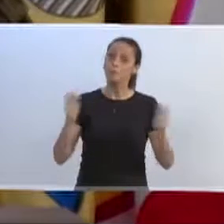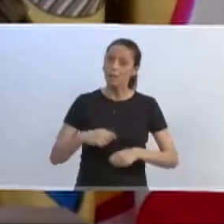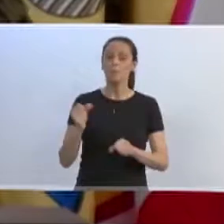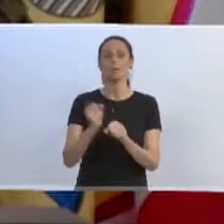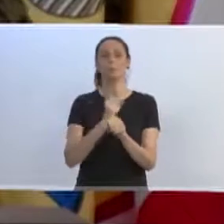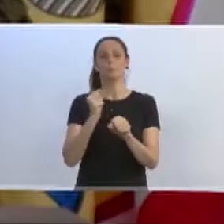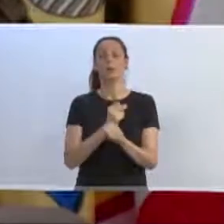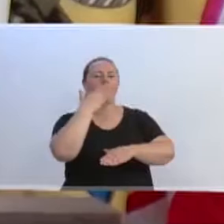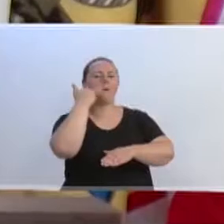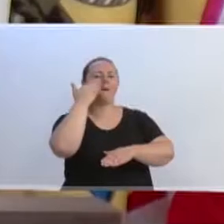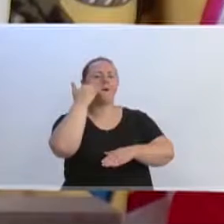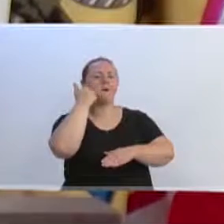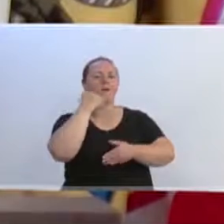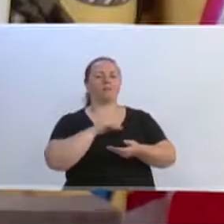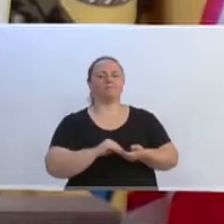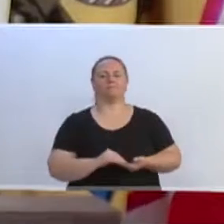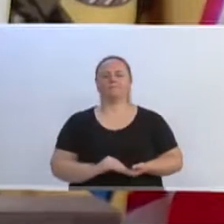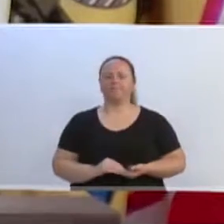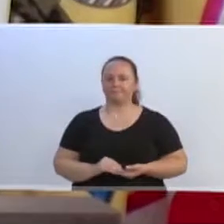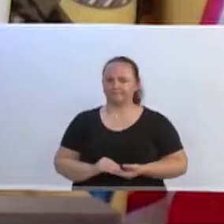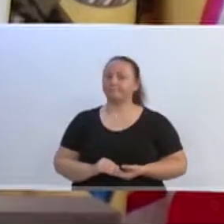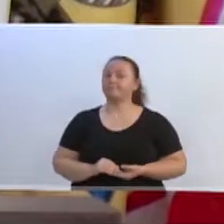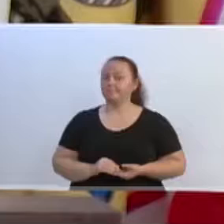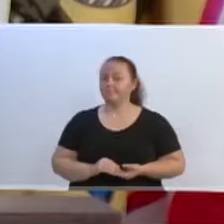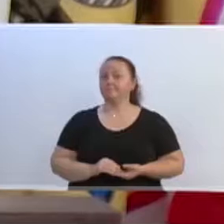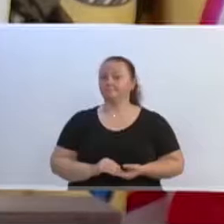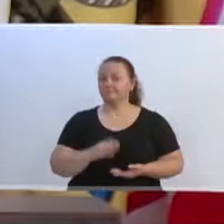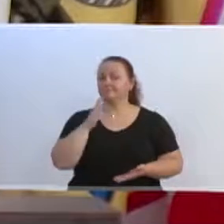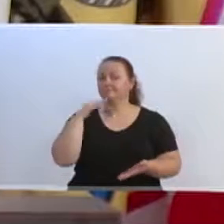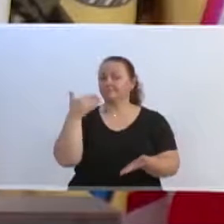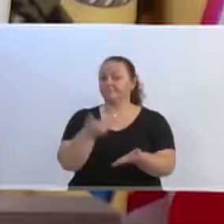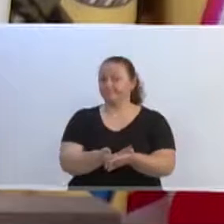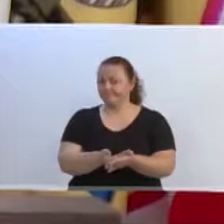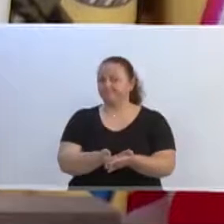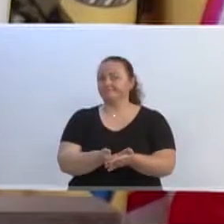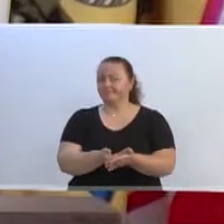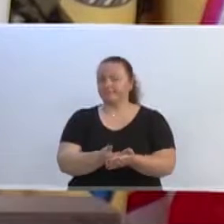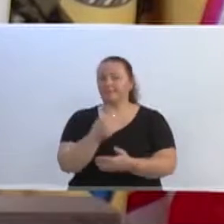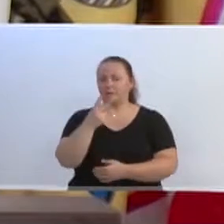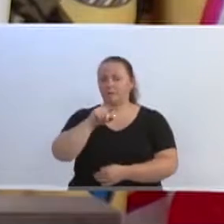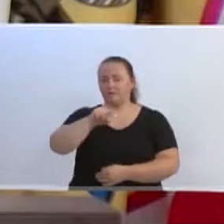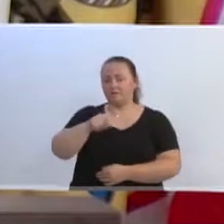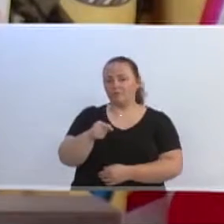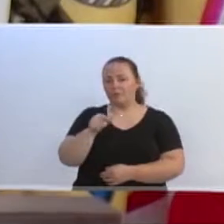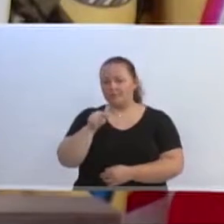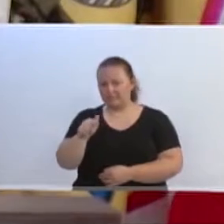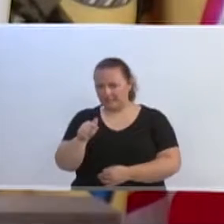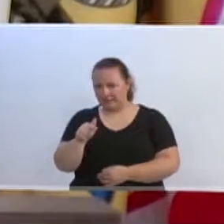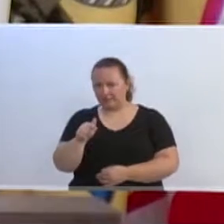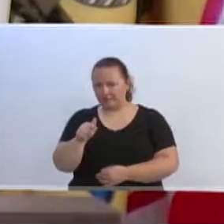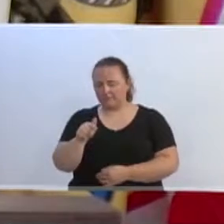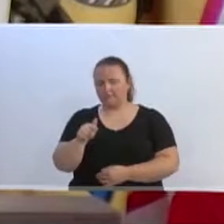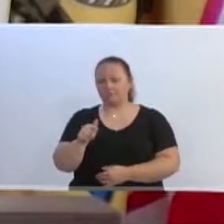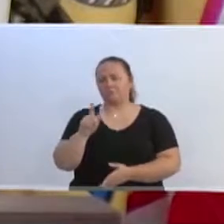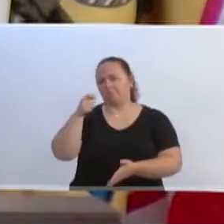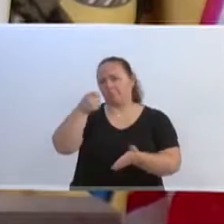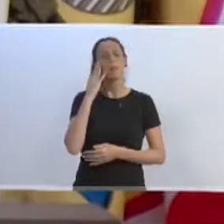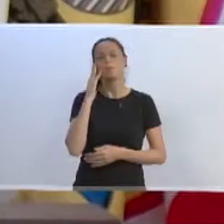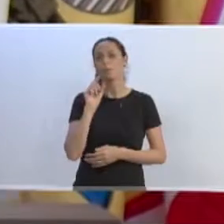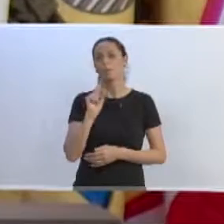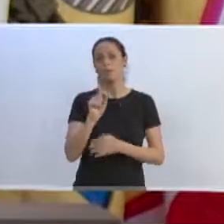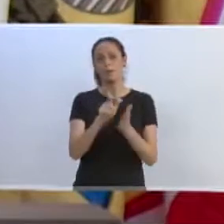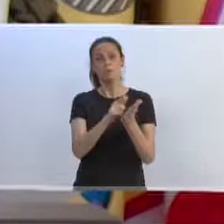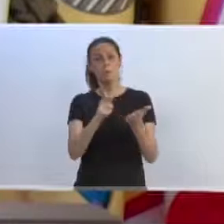de gestação. O Agosto Laranja foi um projeto de lei criado pelos vereadores professor Gilson de